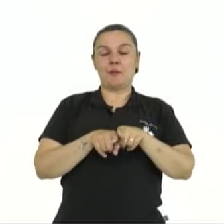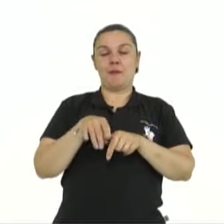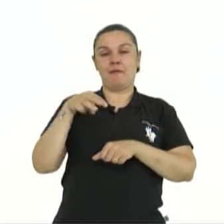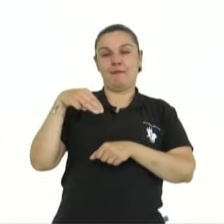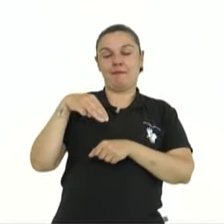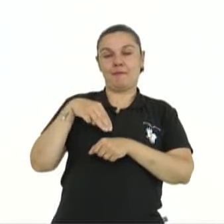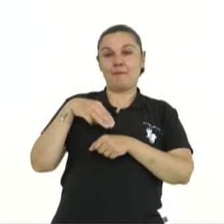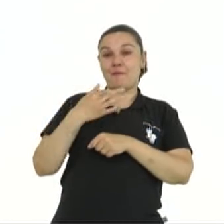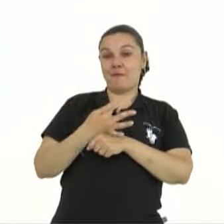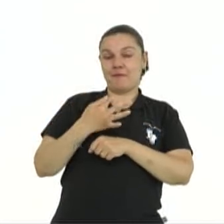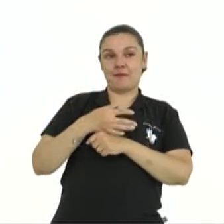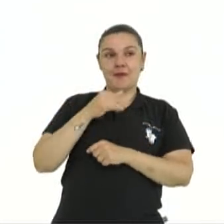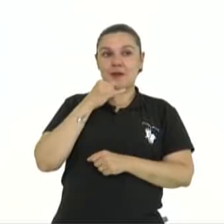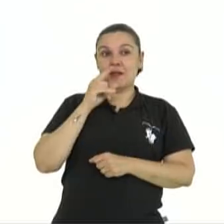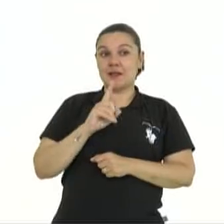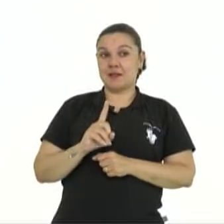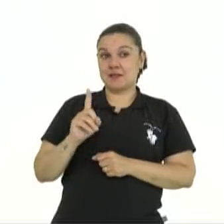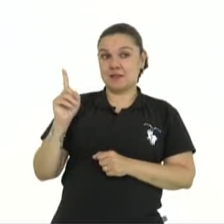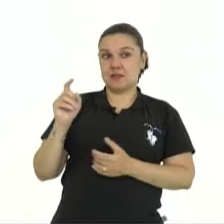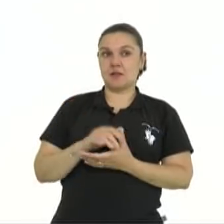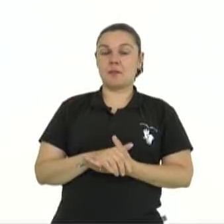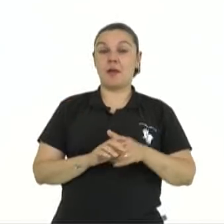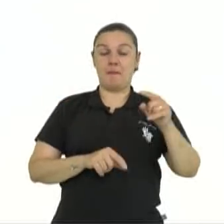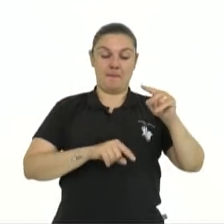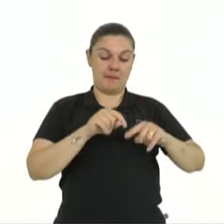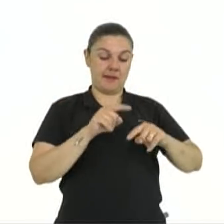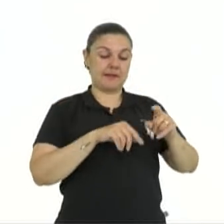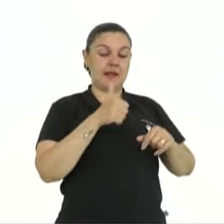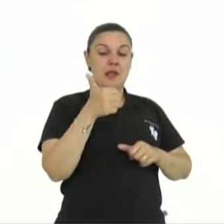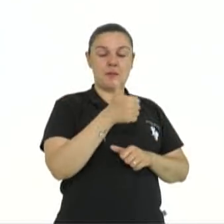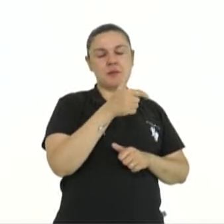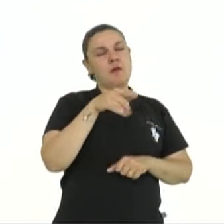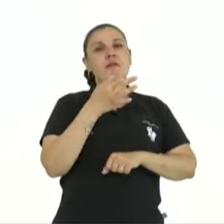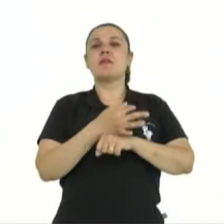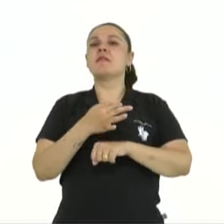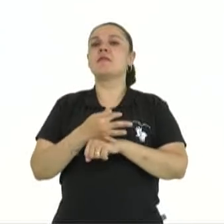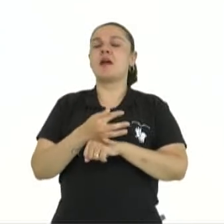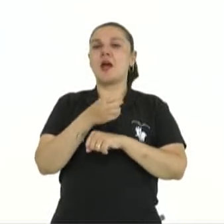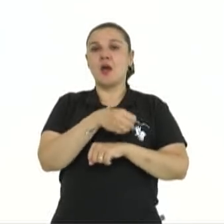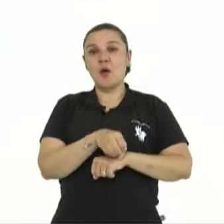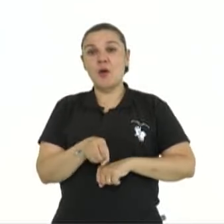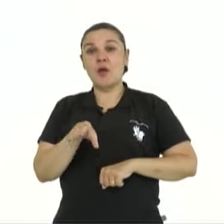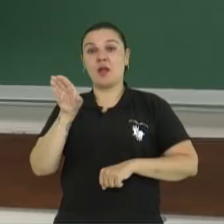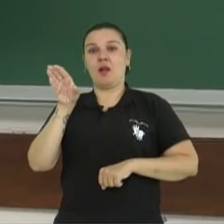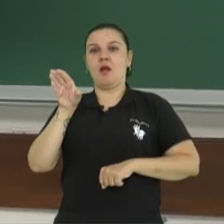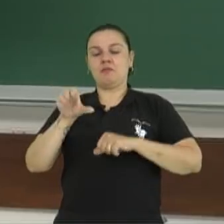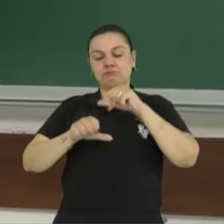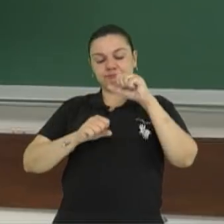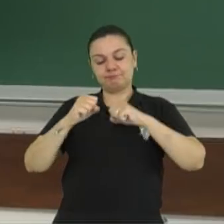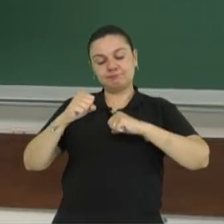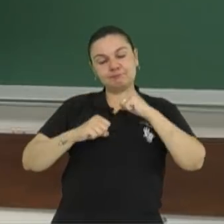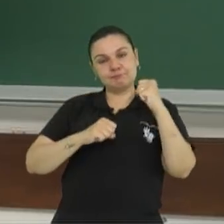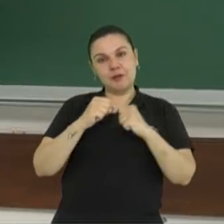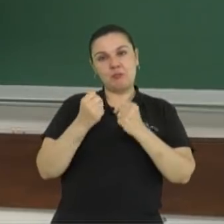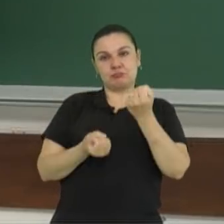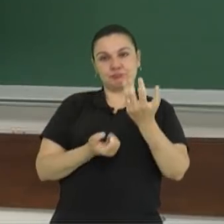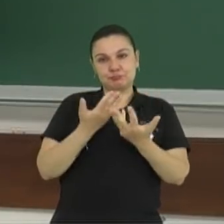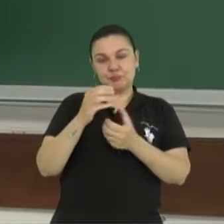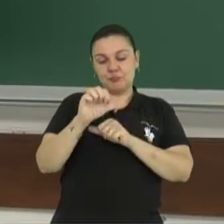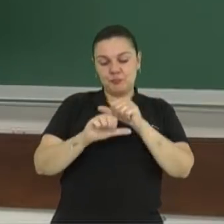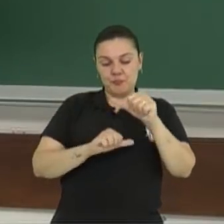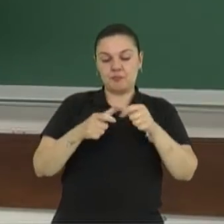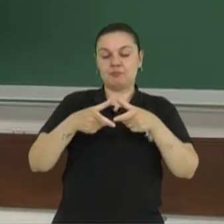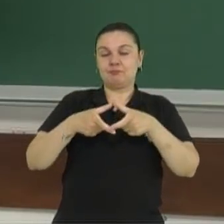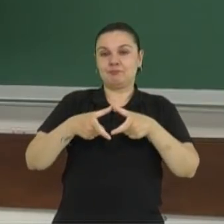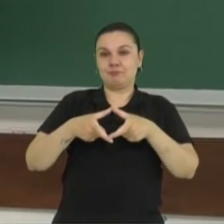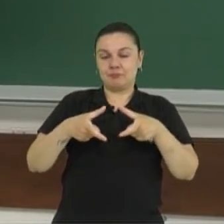siderúrgicas. Então, no exemplo aqui, né? Matéria-prima em estado bruto é o ferro, passa por uma produção, por uma transformação,